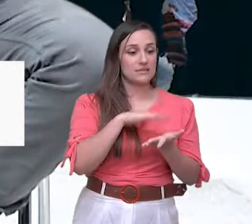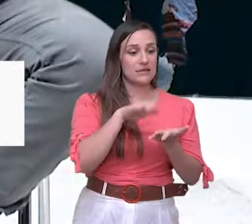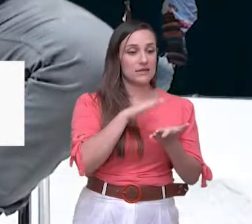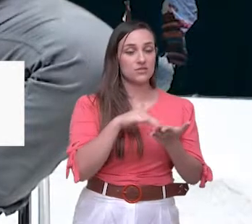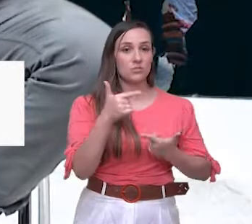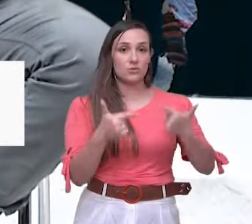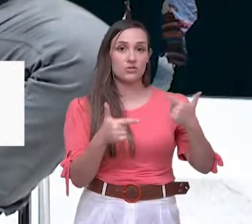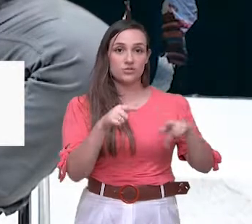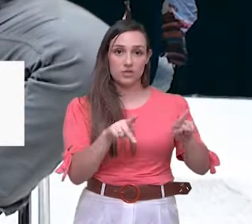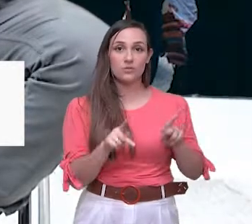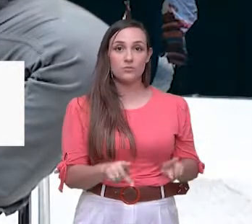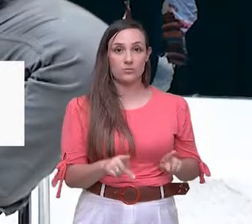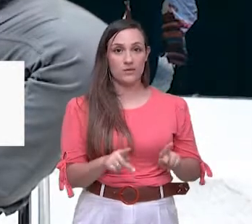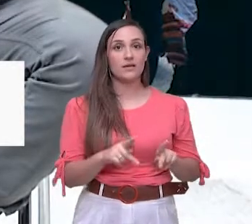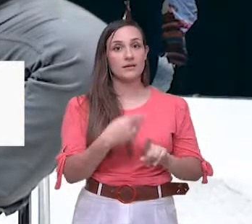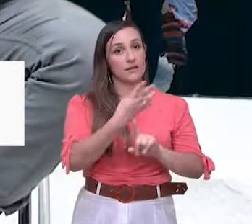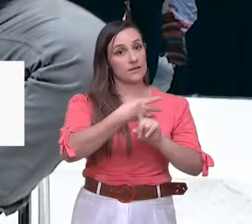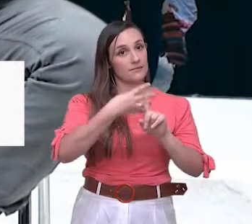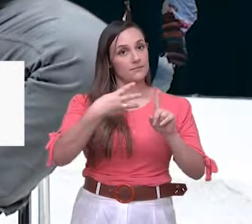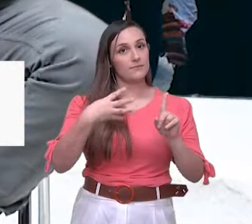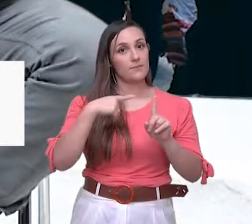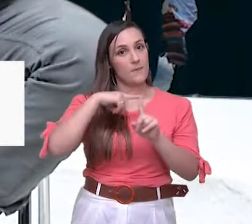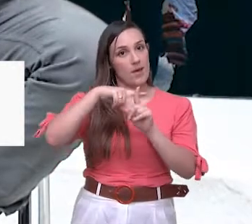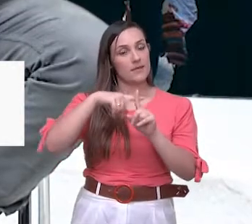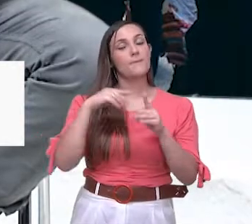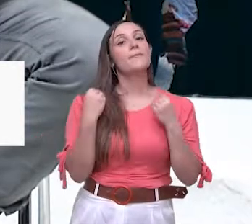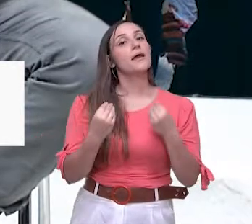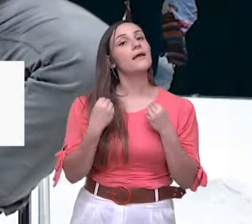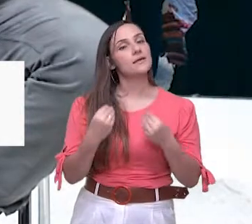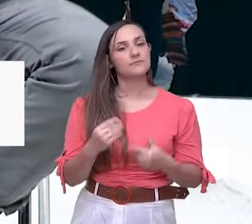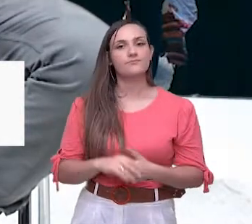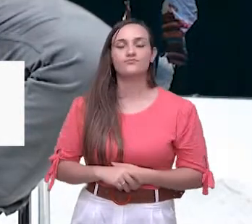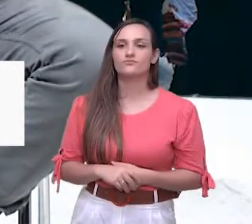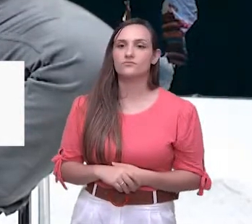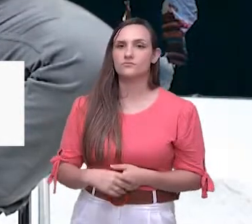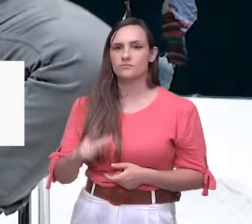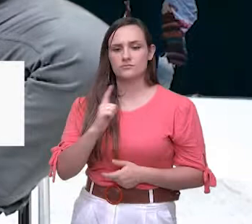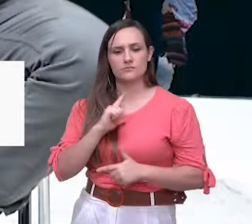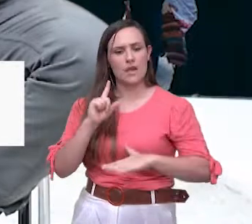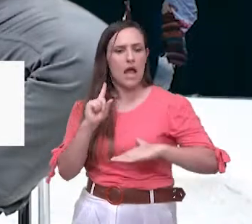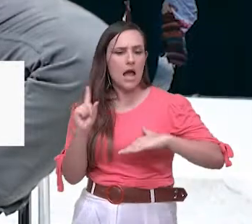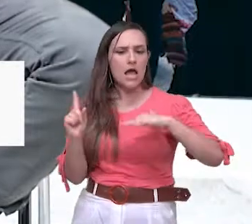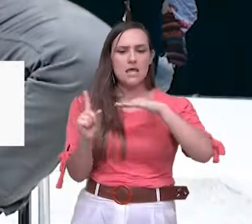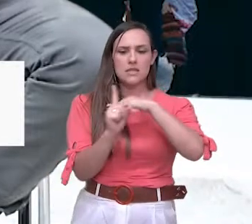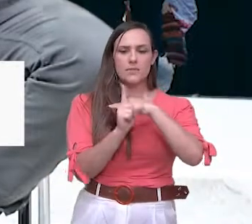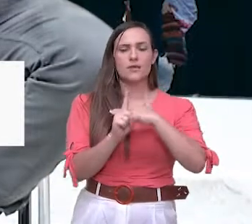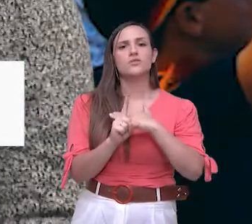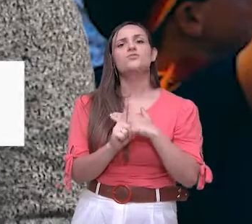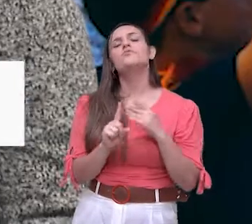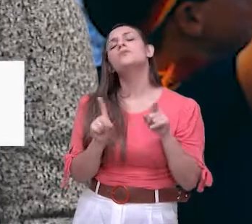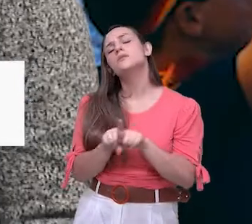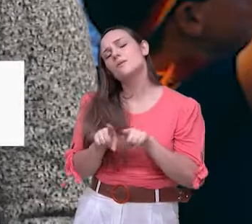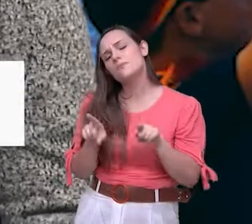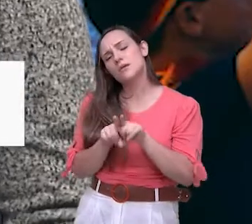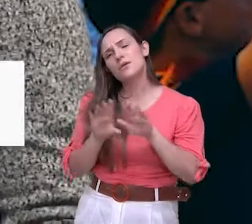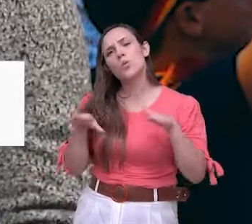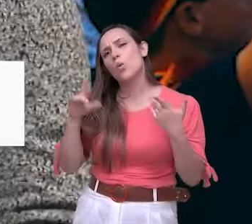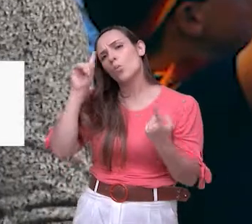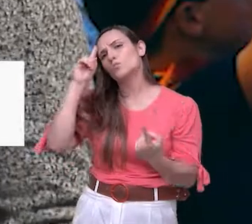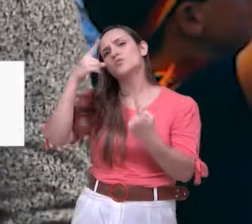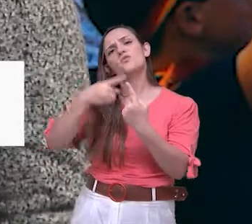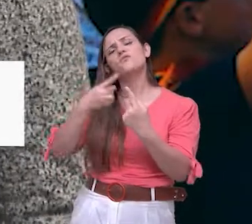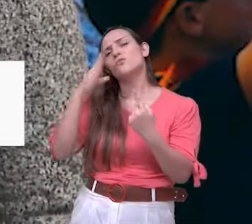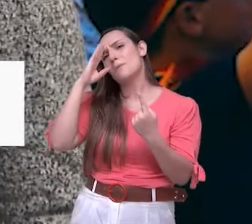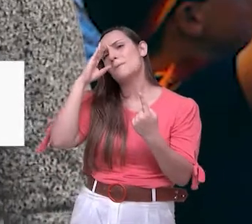é vinculada à subsecretaria de políticas públicas LGBT mais para fornecer atendimentos mais que